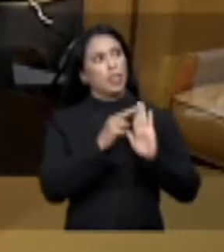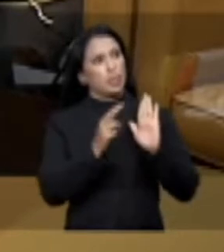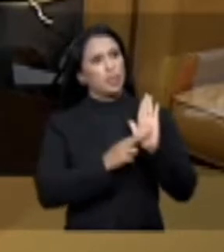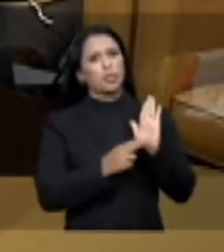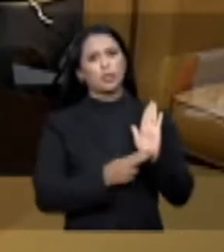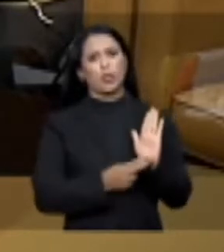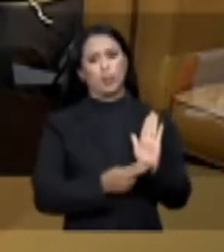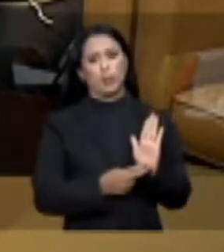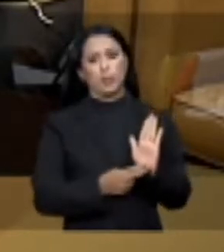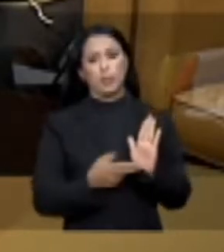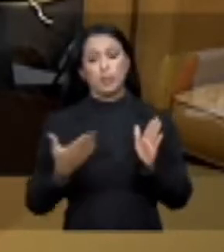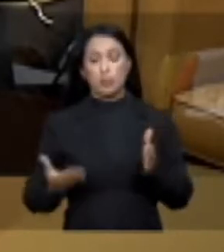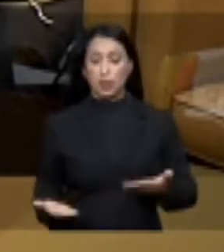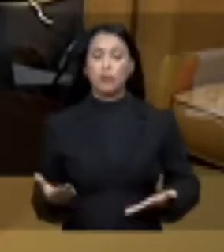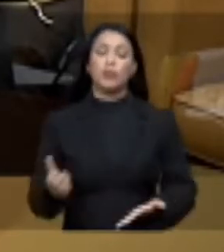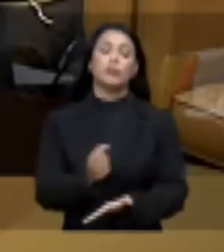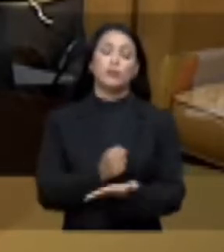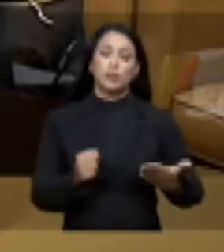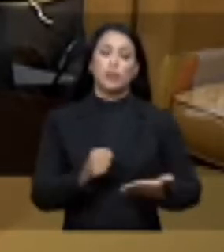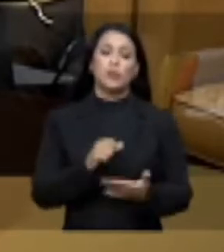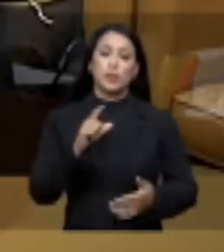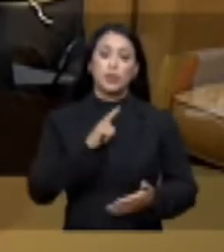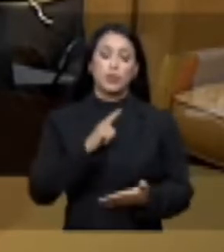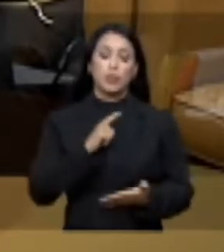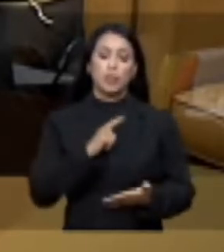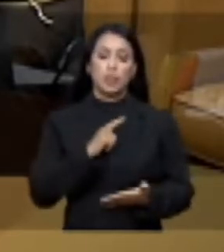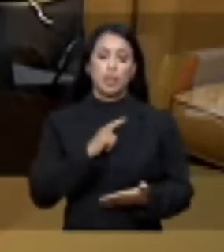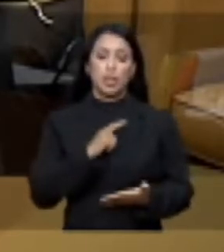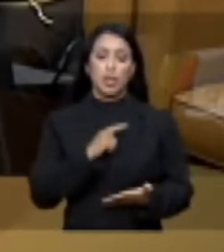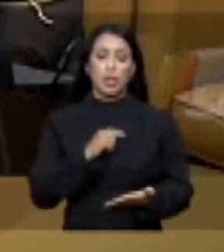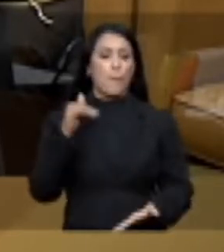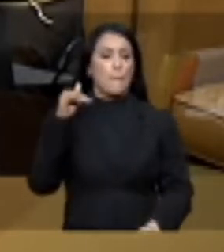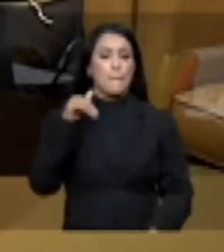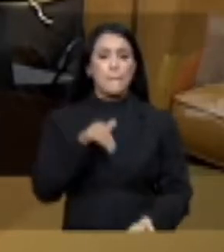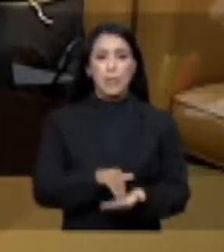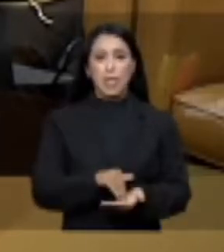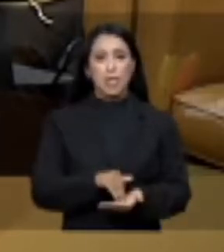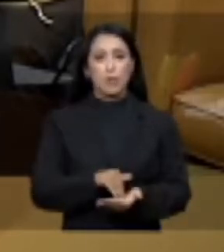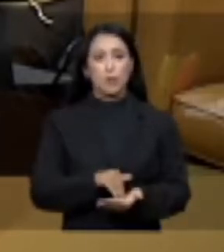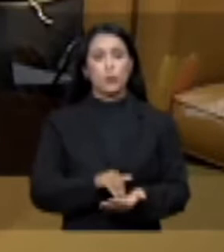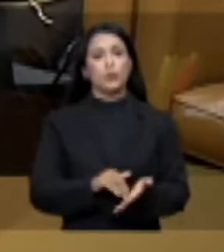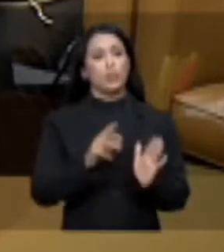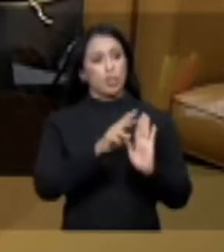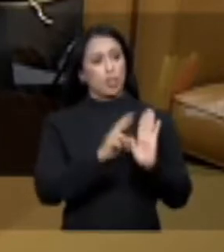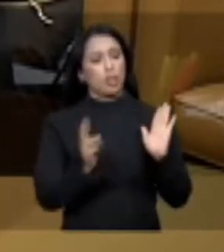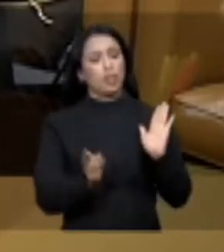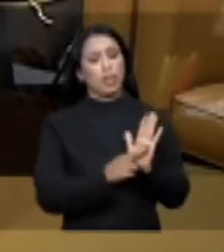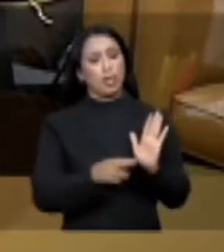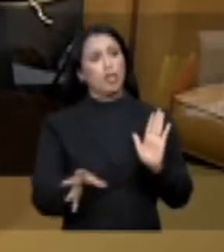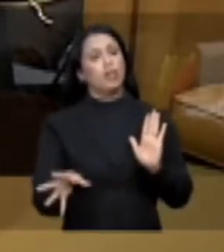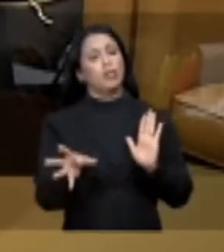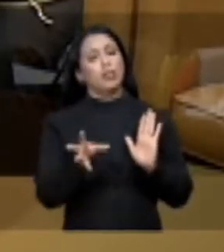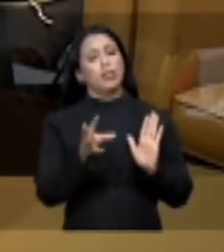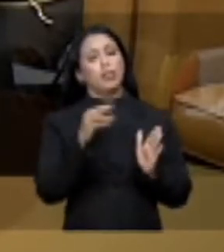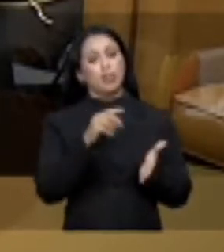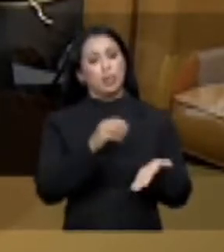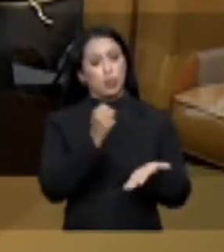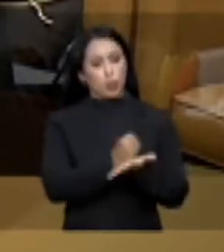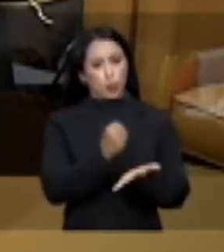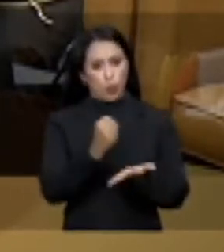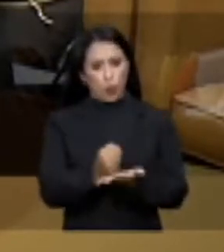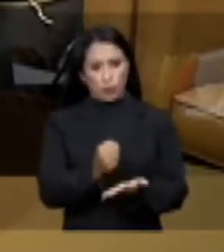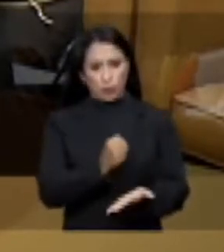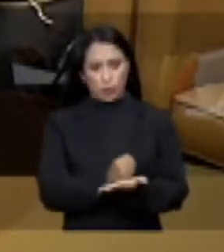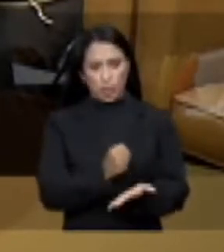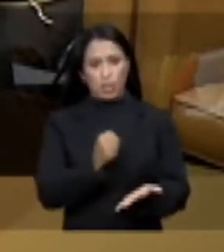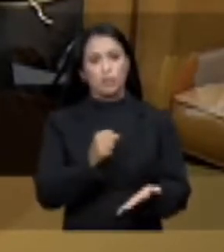regulamentação. Então, fundamental que se estabeleça um padrão mínimo de prestação de serviço e de conteúdo dos contratos